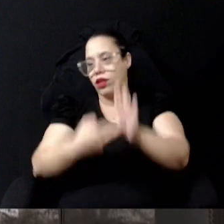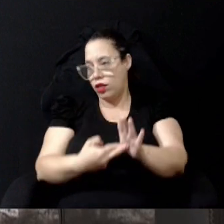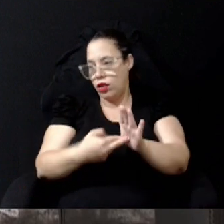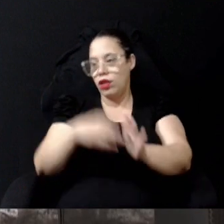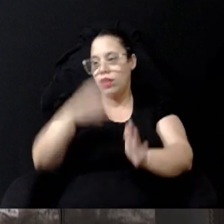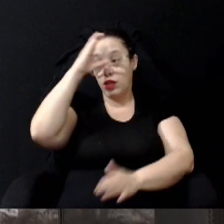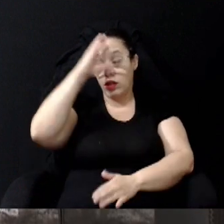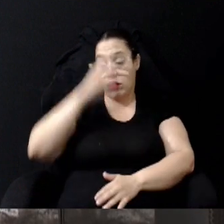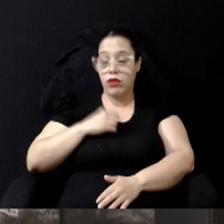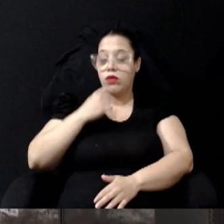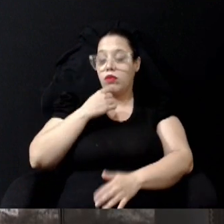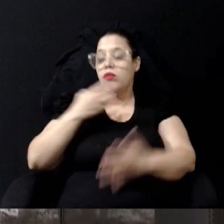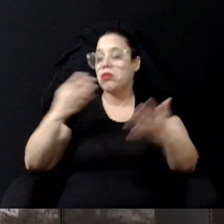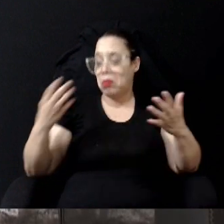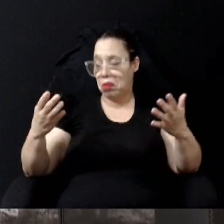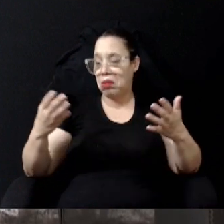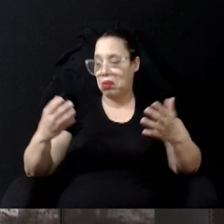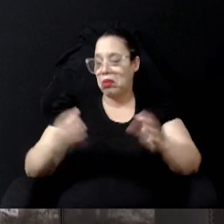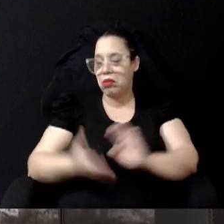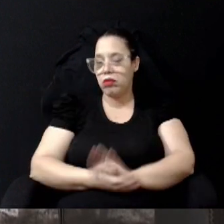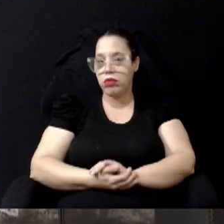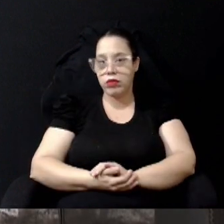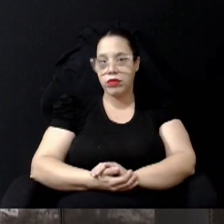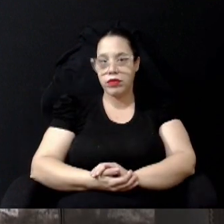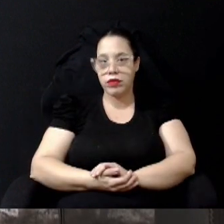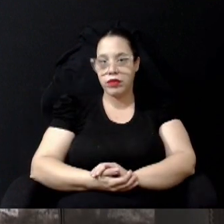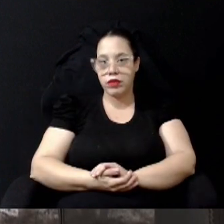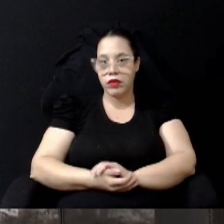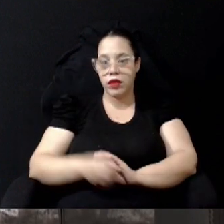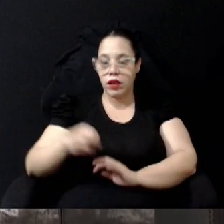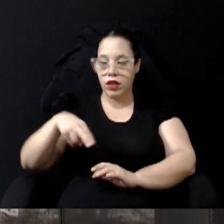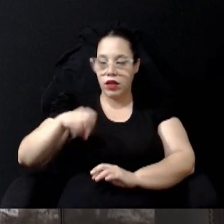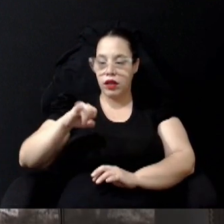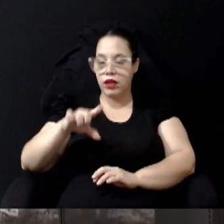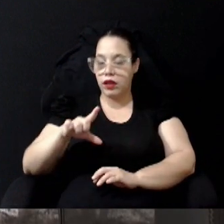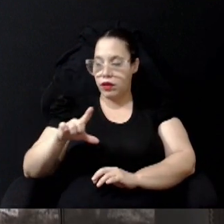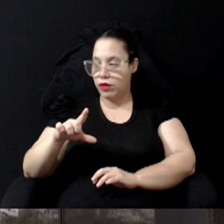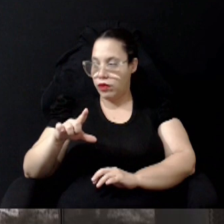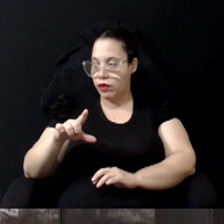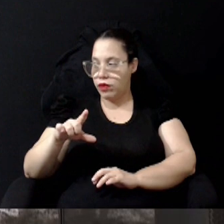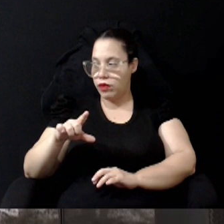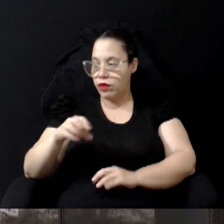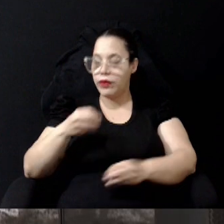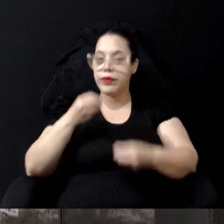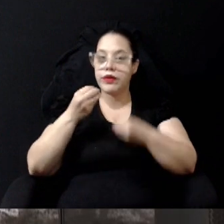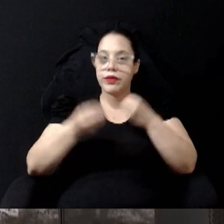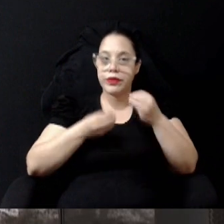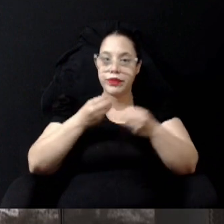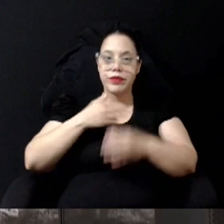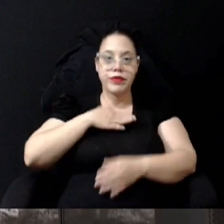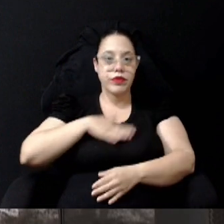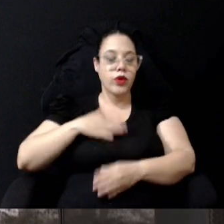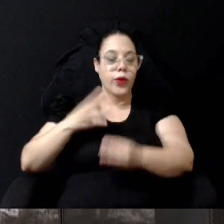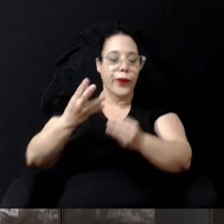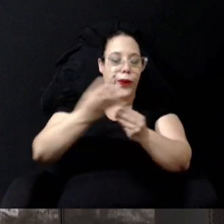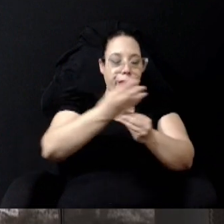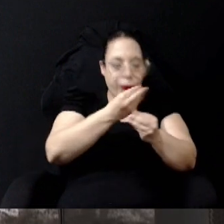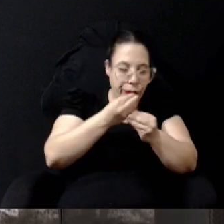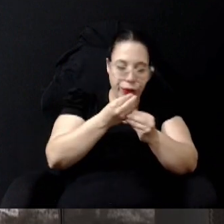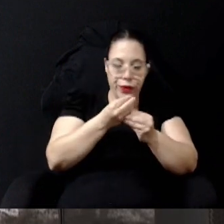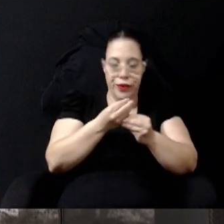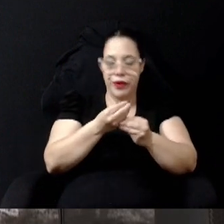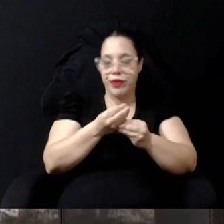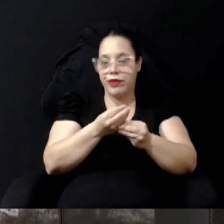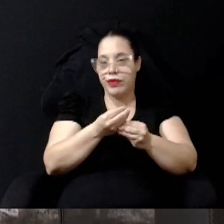campineiro. E a Nil, como ela gosta de fazer arte, o